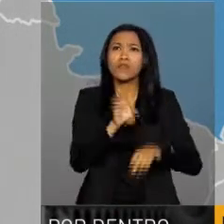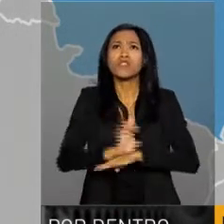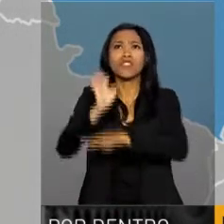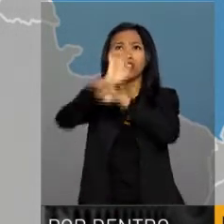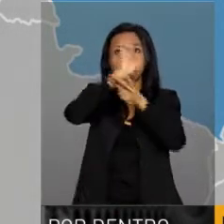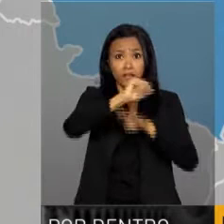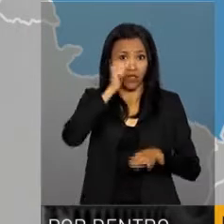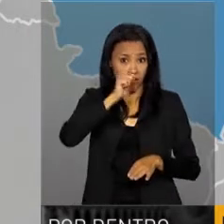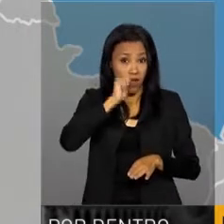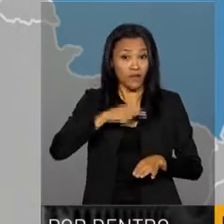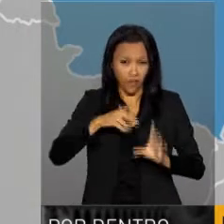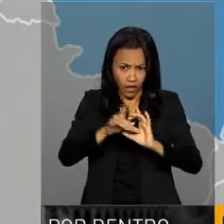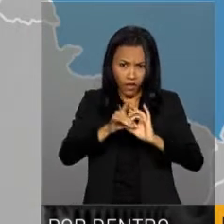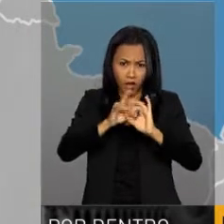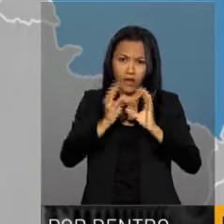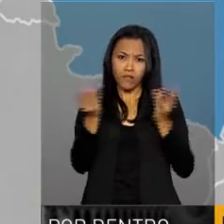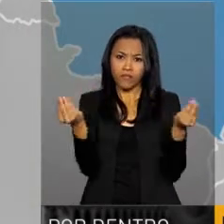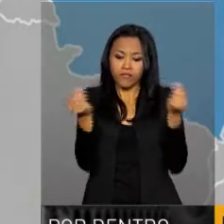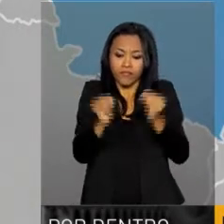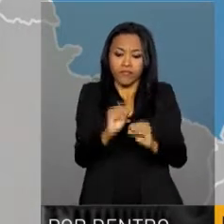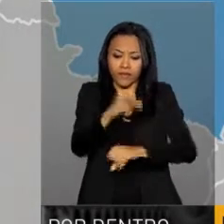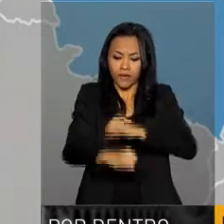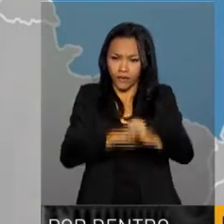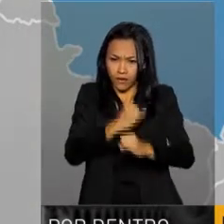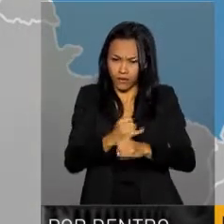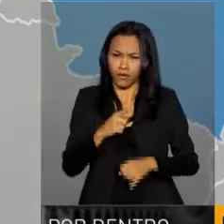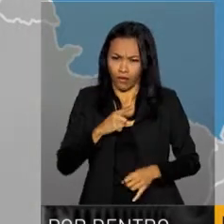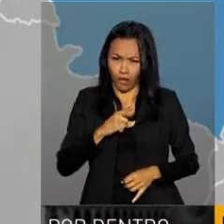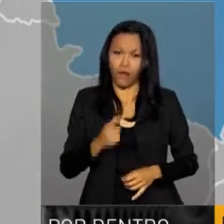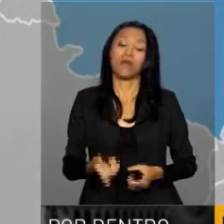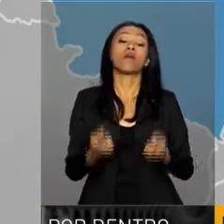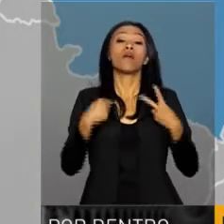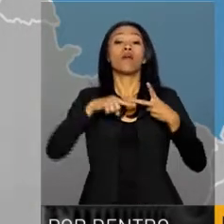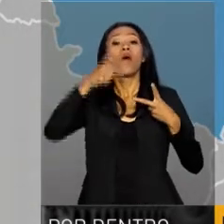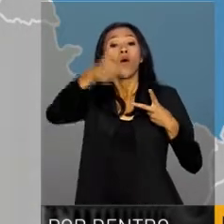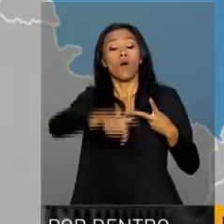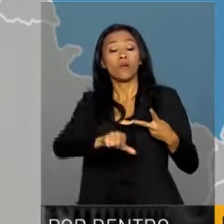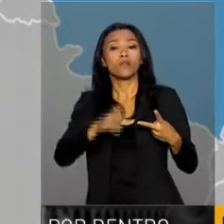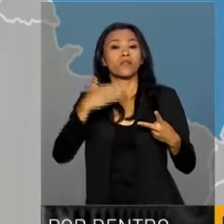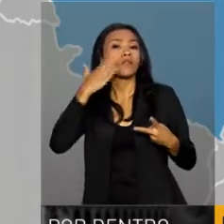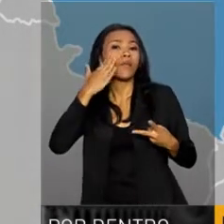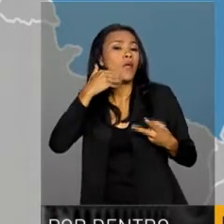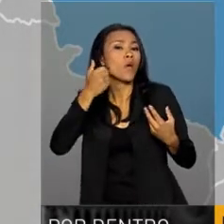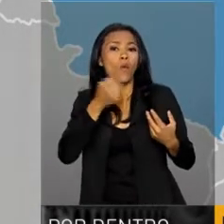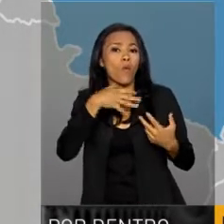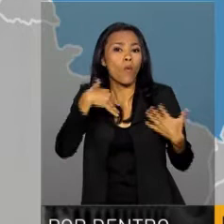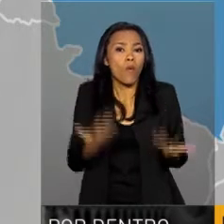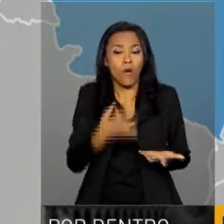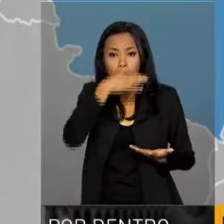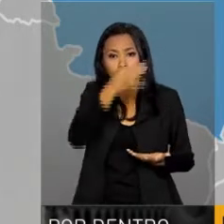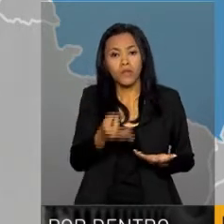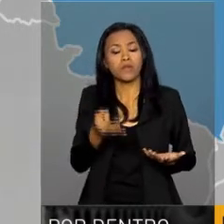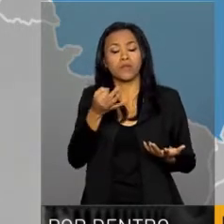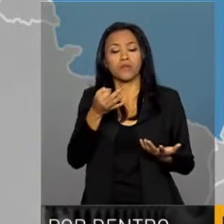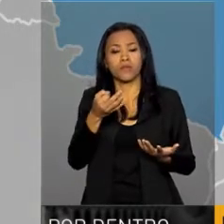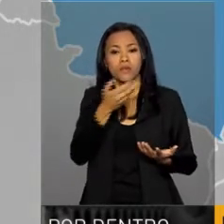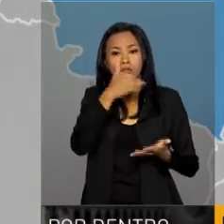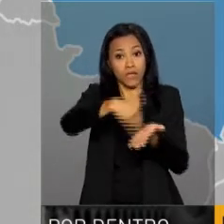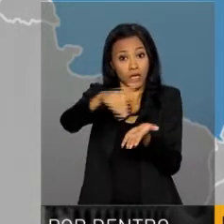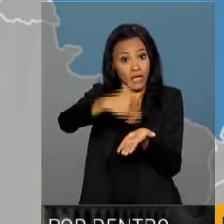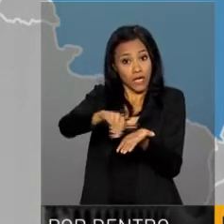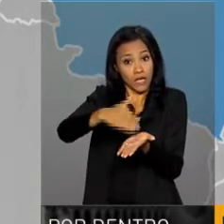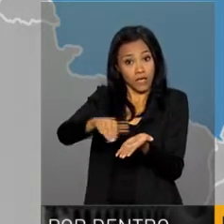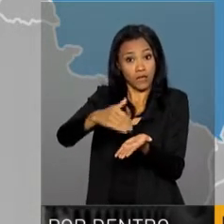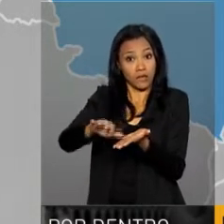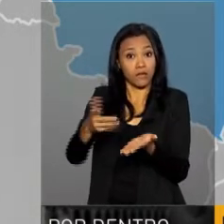pela internet mas gostaria de saber também das o qual é a visão do governo da secretaria sobre a o cumprimento de